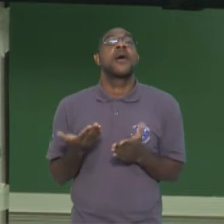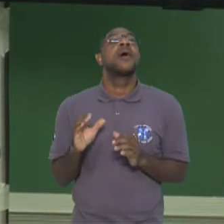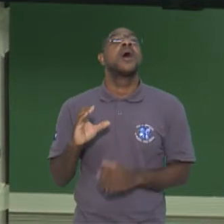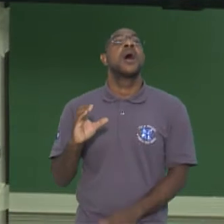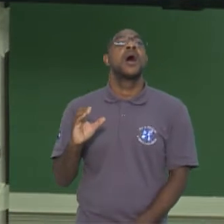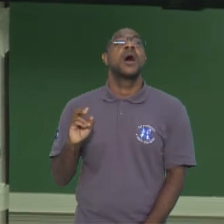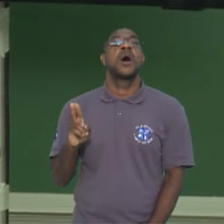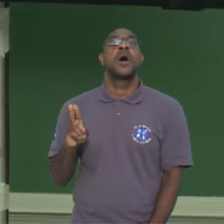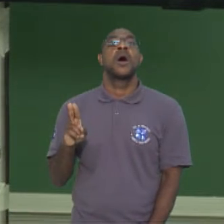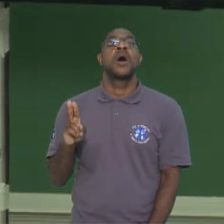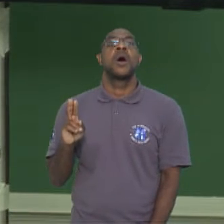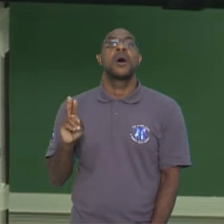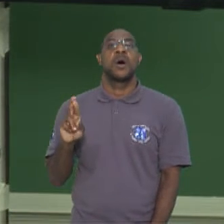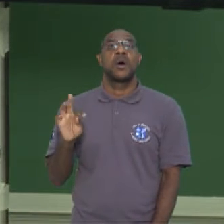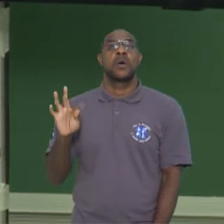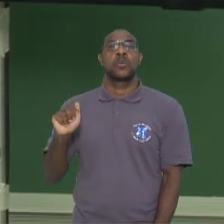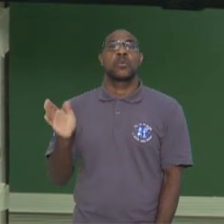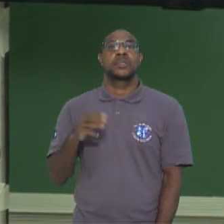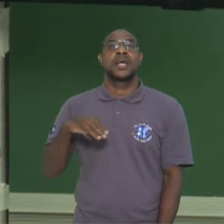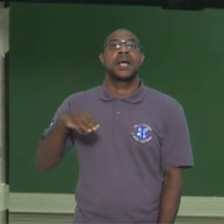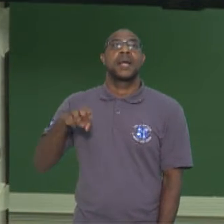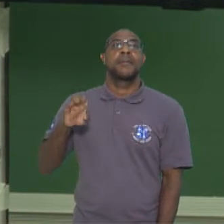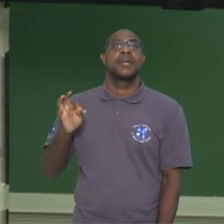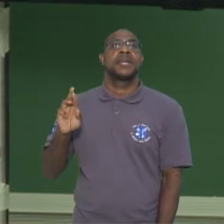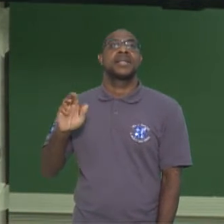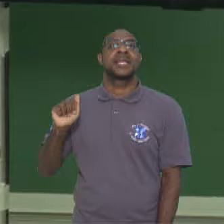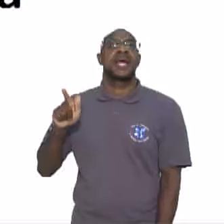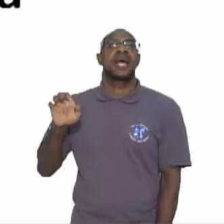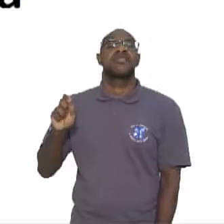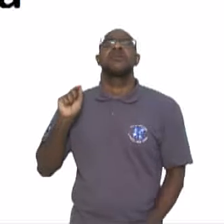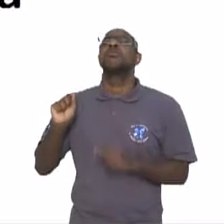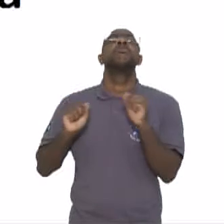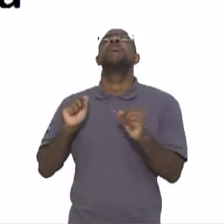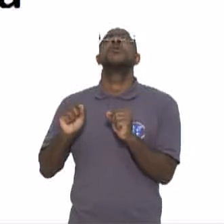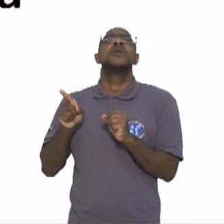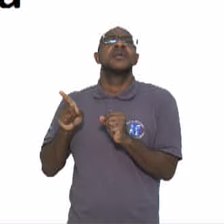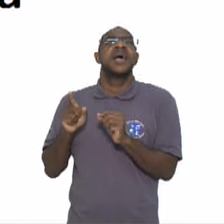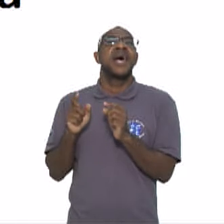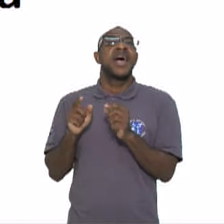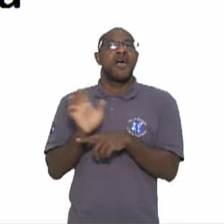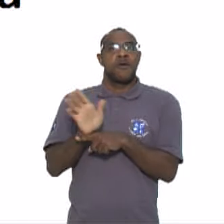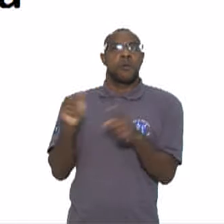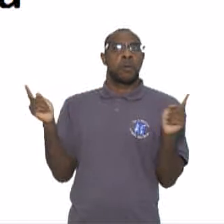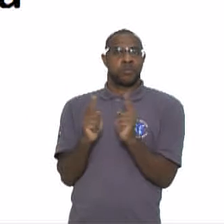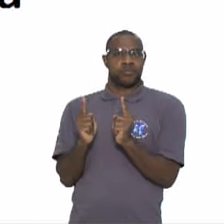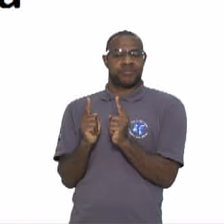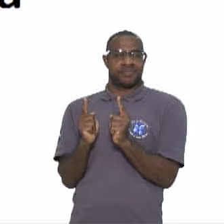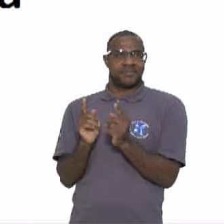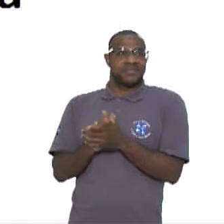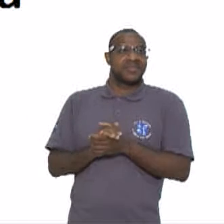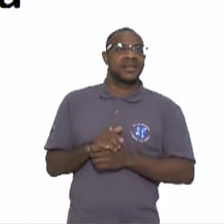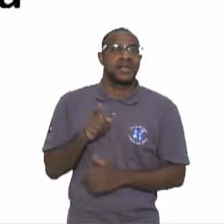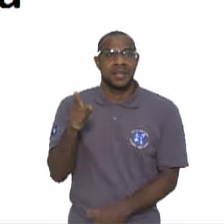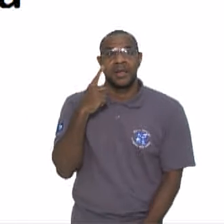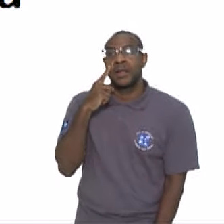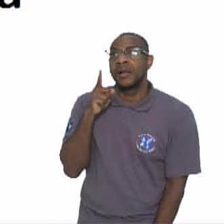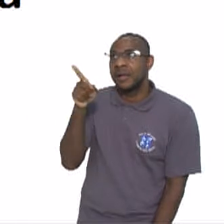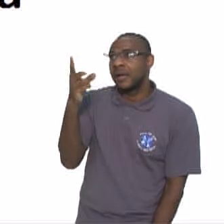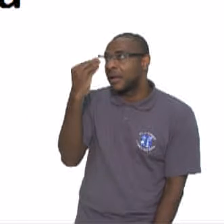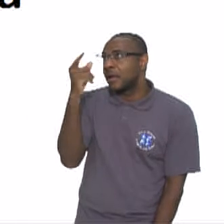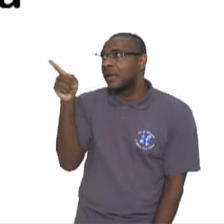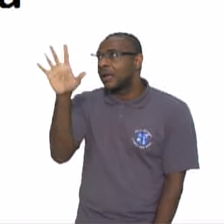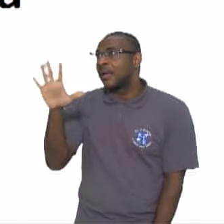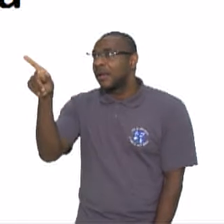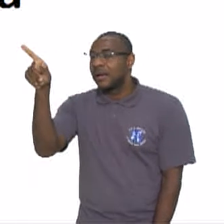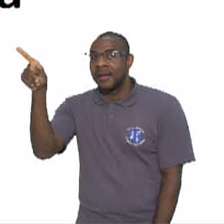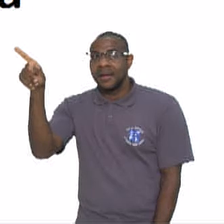curta-metragem. Então, na figura, a gente está vendo ali a película cinematográfica, né?